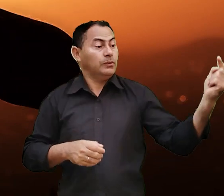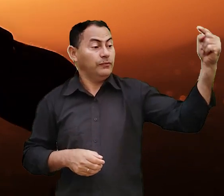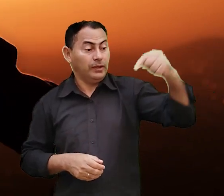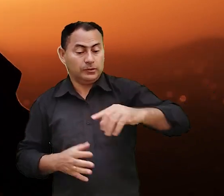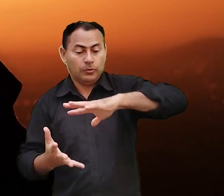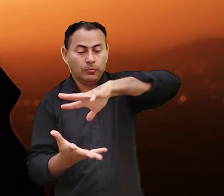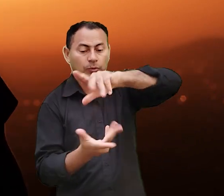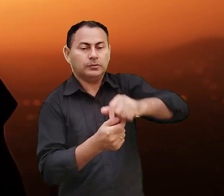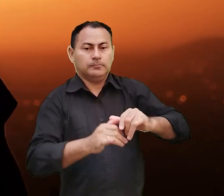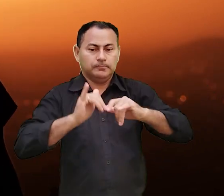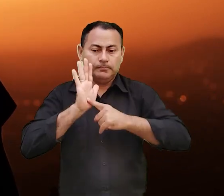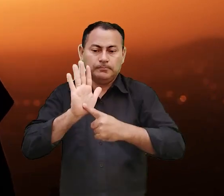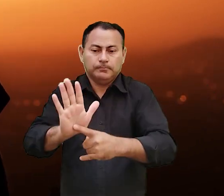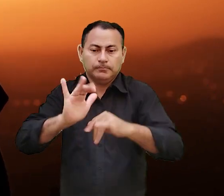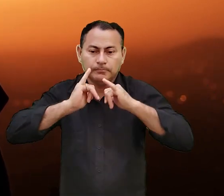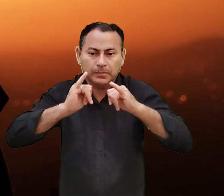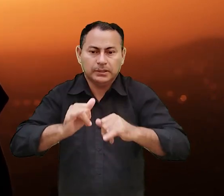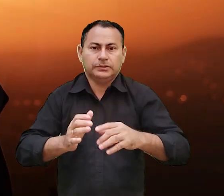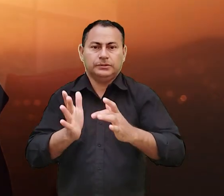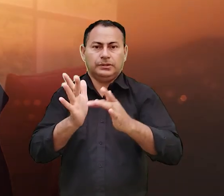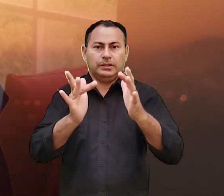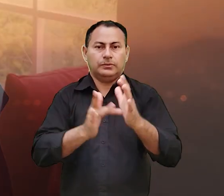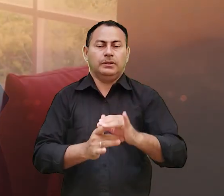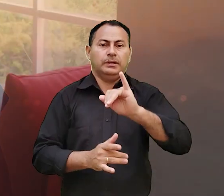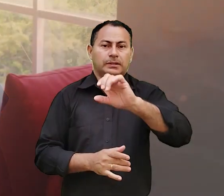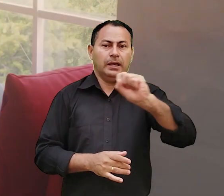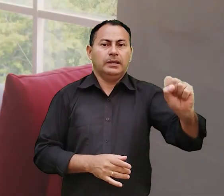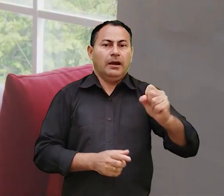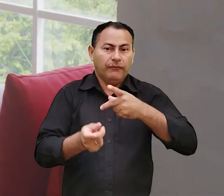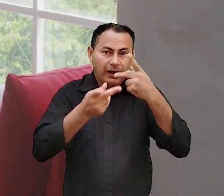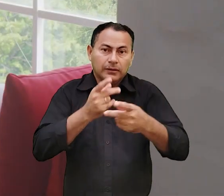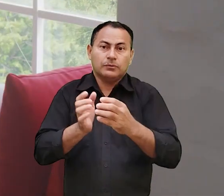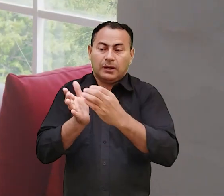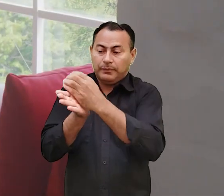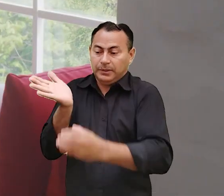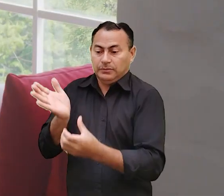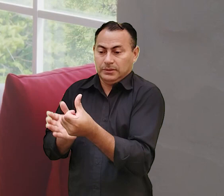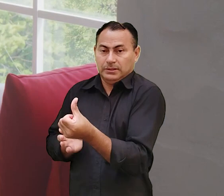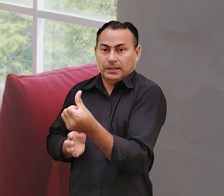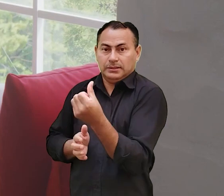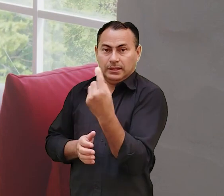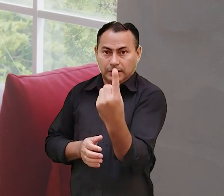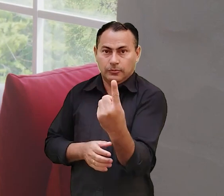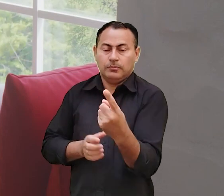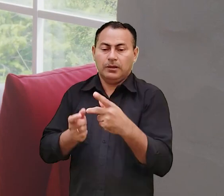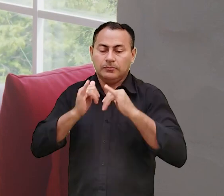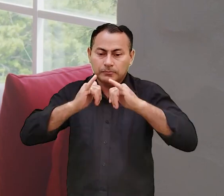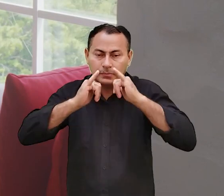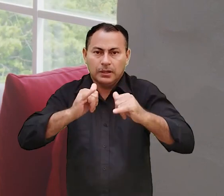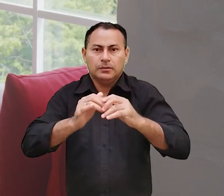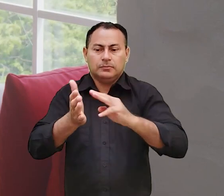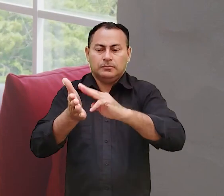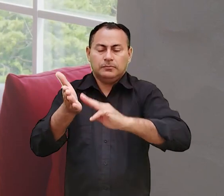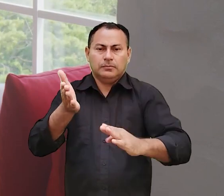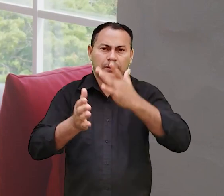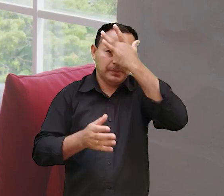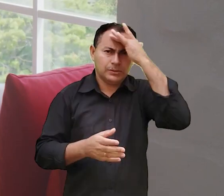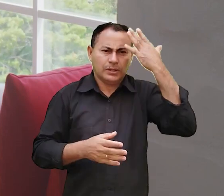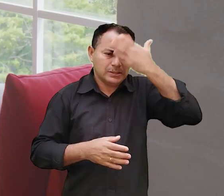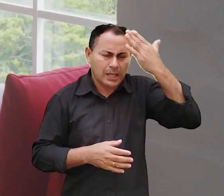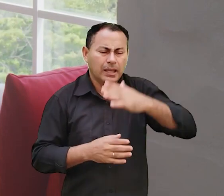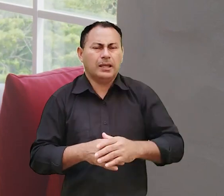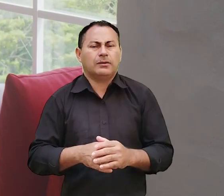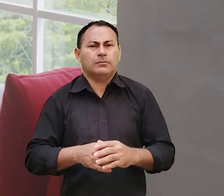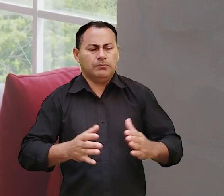quando viesse ao mundo através do manifesto do Messias de Isaías 61. Ele proclamaria sua mensagem para os cegos